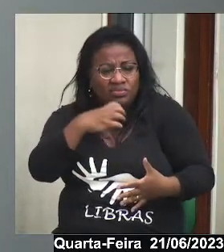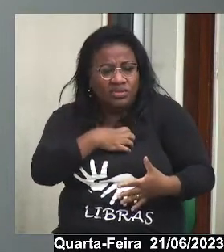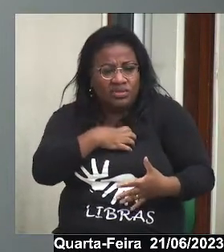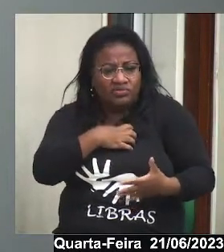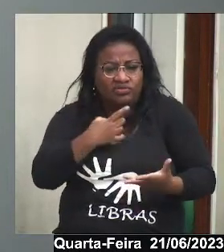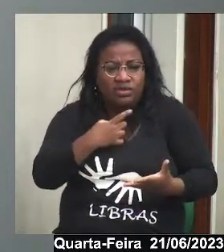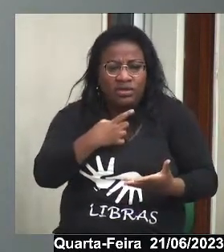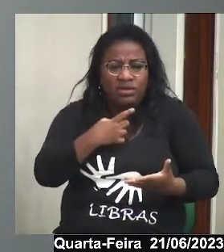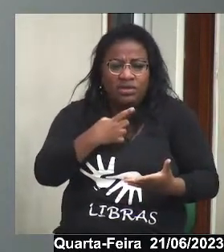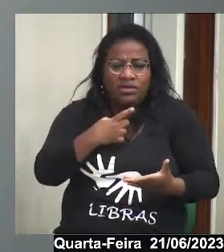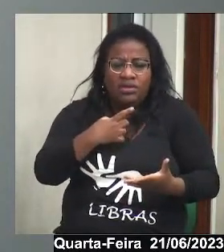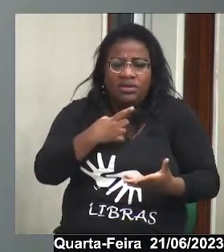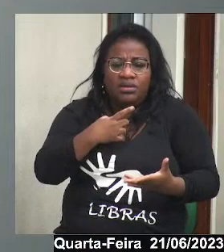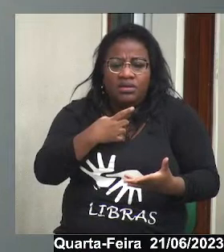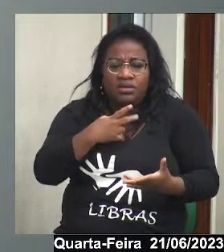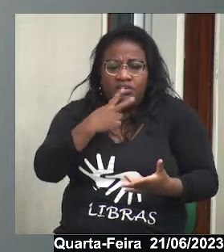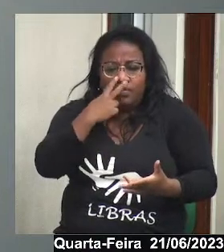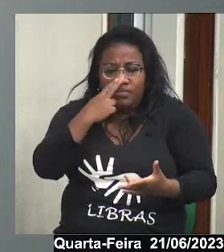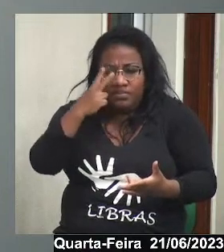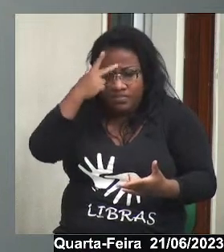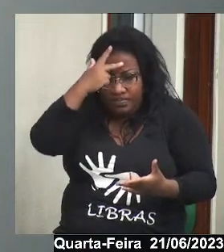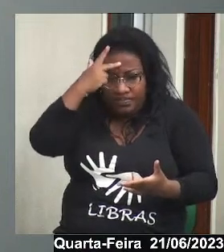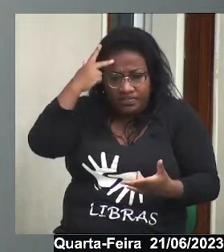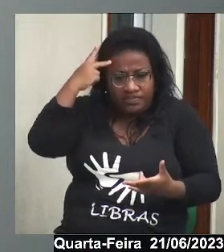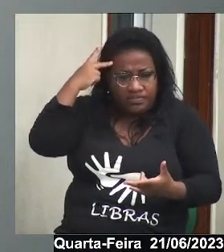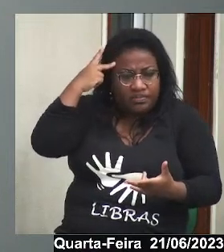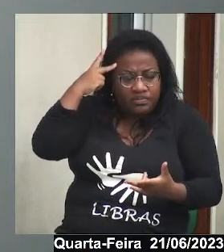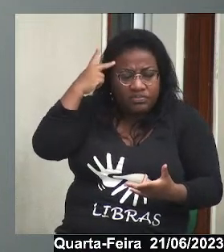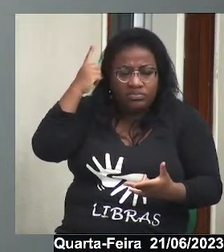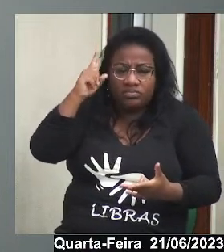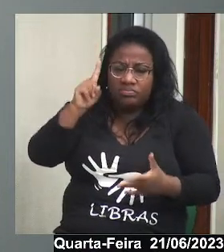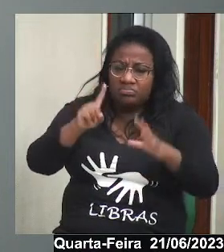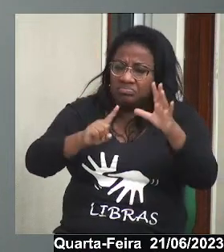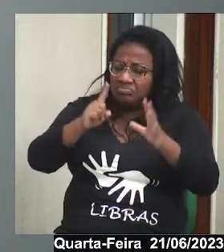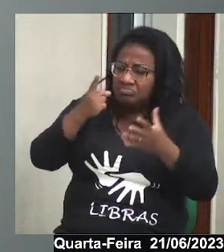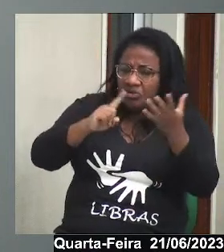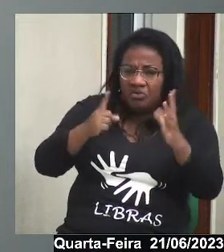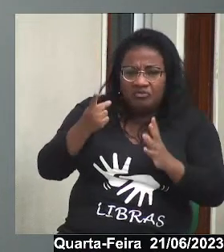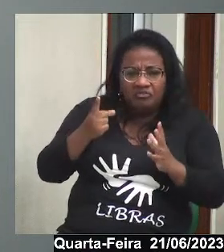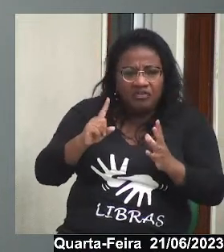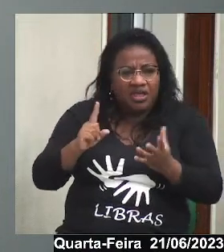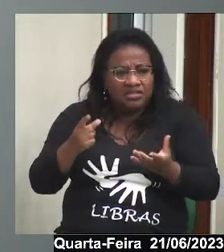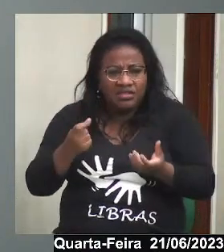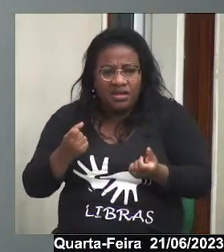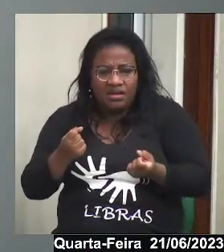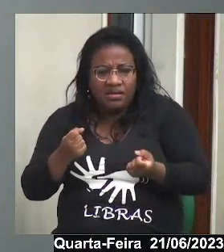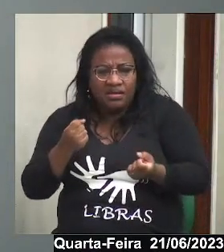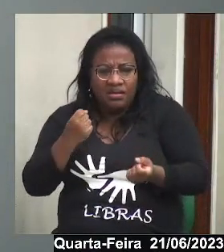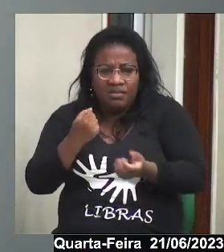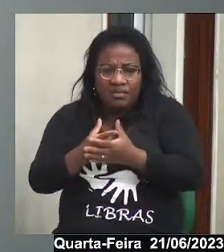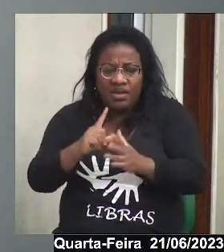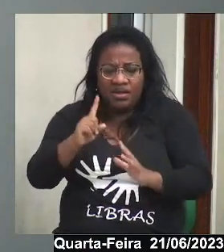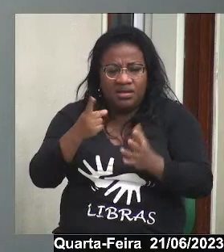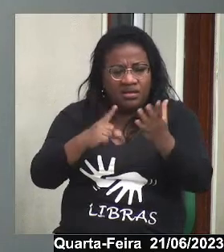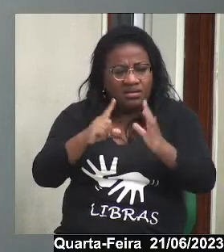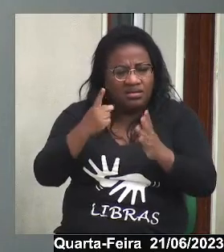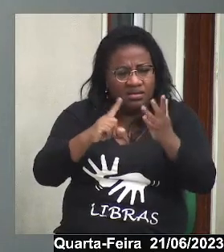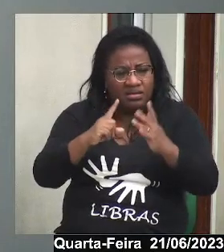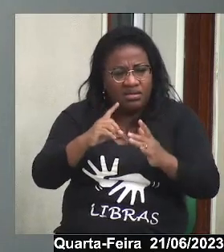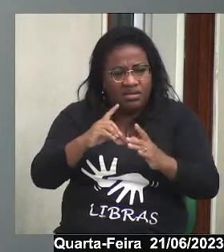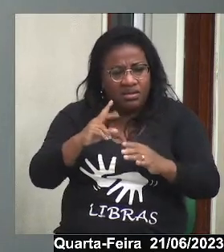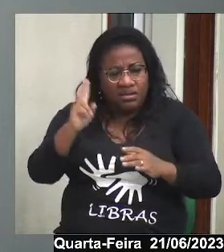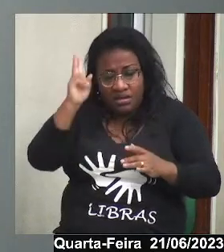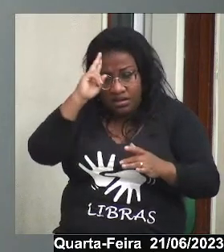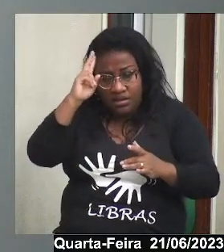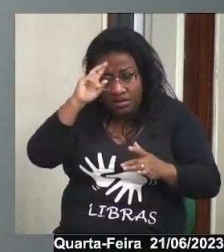município, que prefere gastar dinheiro com carnanejo e não gasta dinheiro pagando o médico do município. Eu lembro